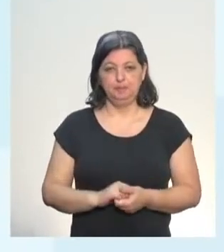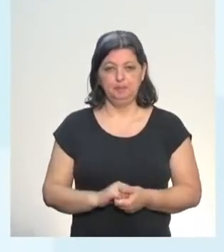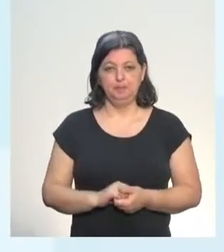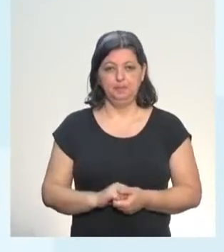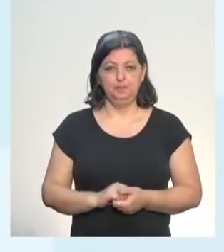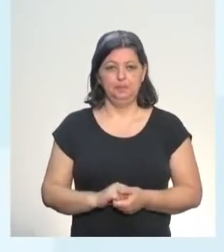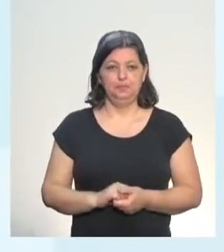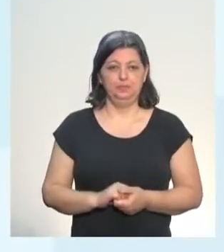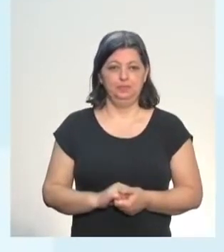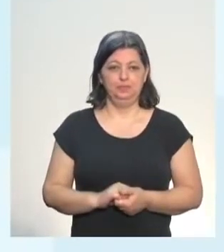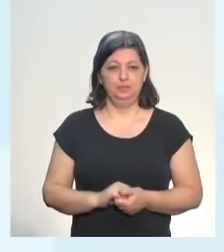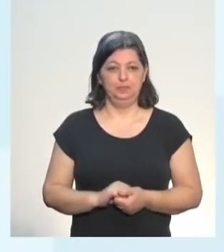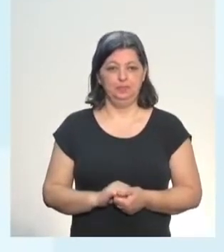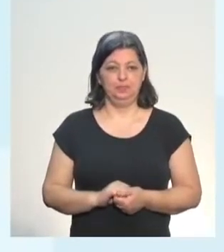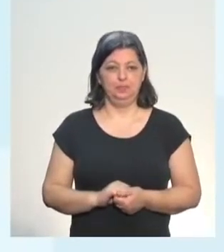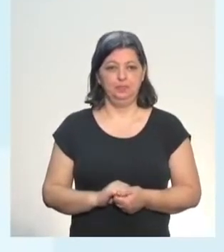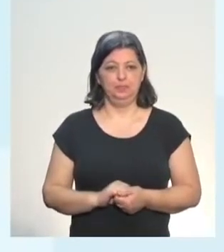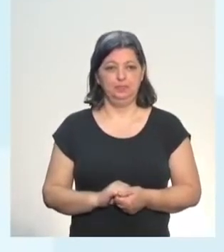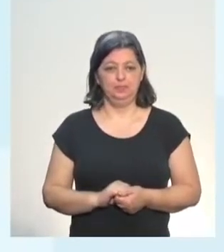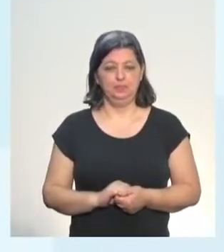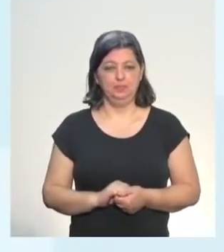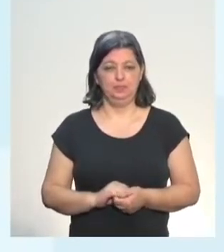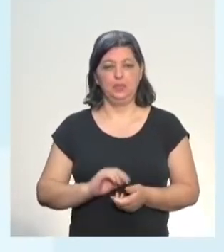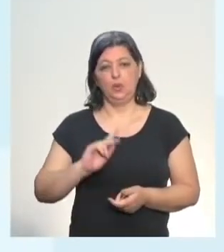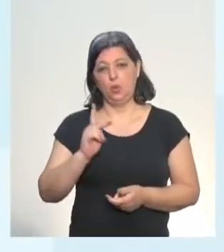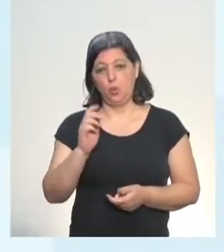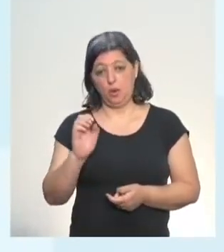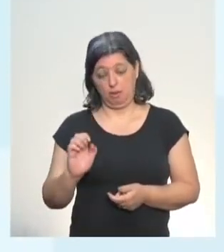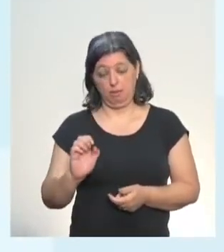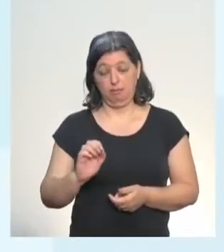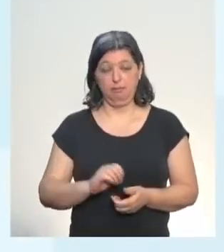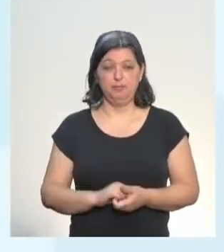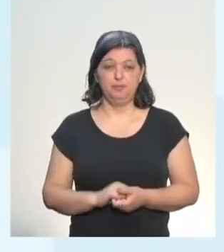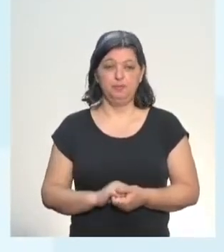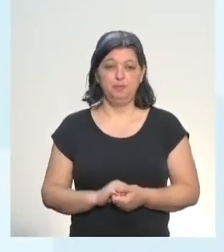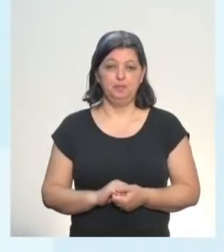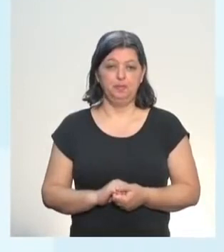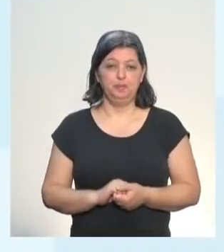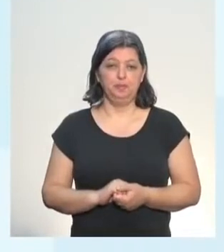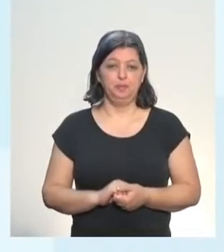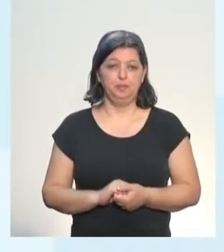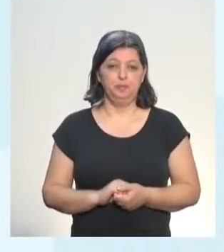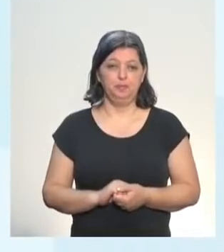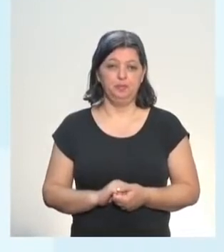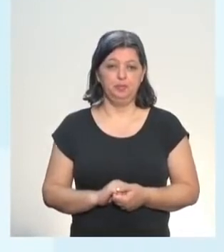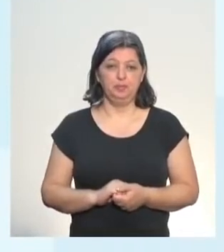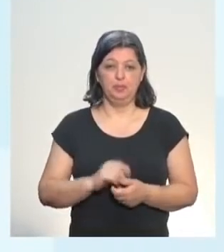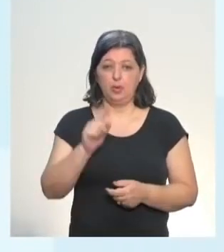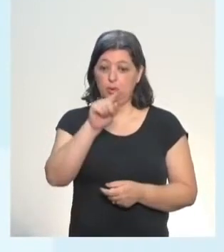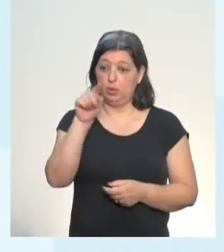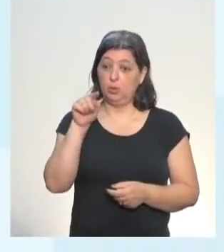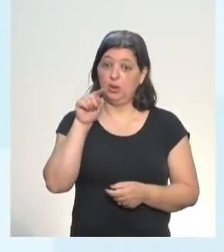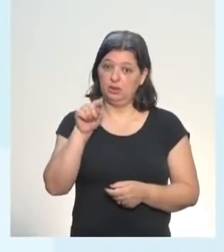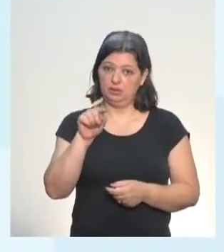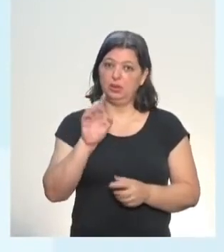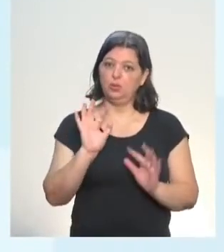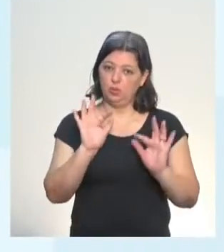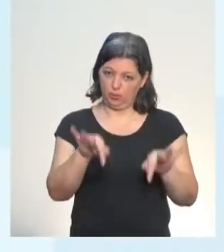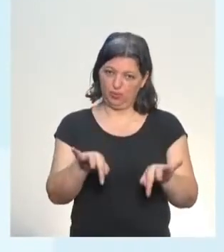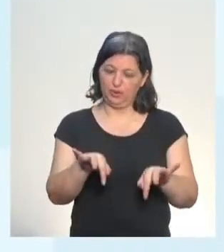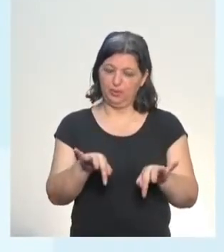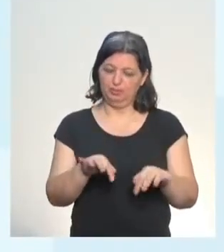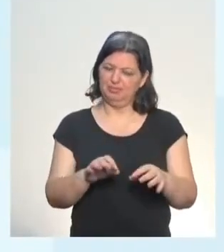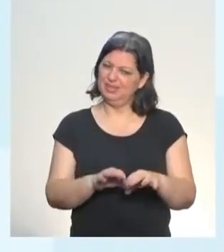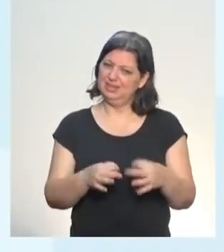ali, o he, né? Que é o dizer o e. Musician, vocês já viram, e o ponto de interrogação no final. Então tá bem simplesinho